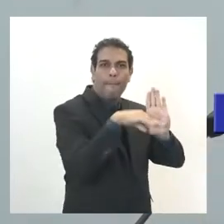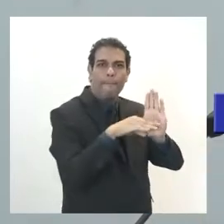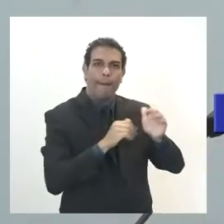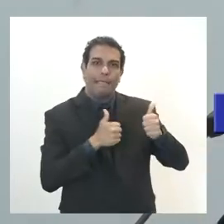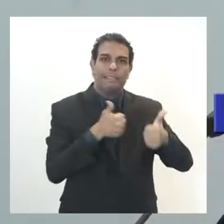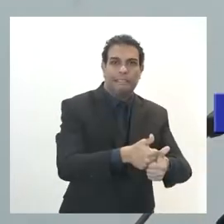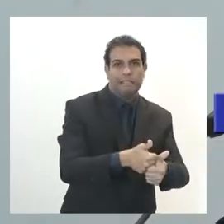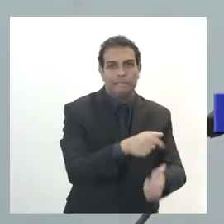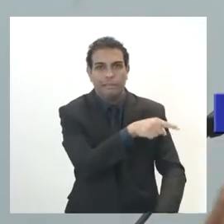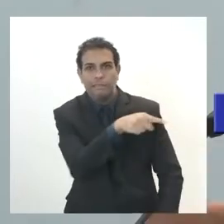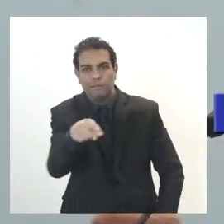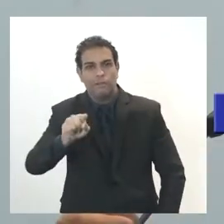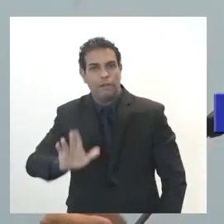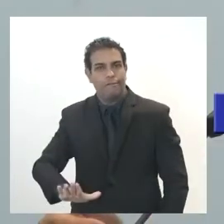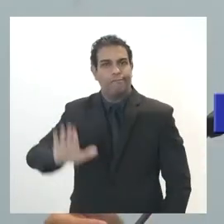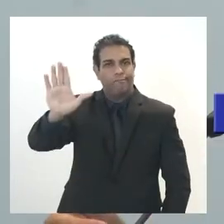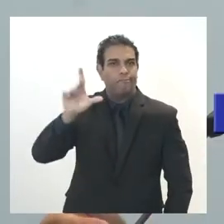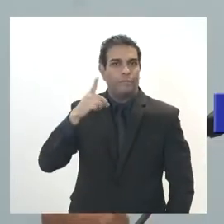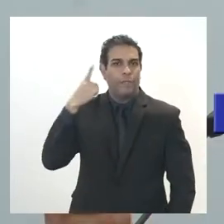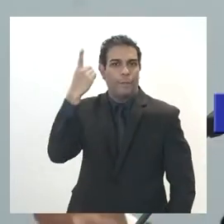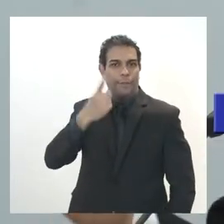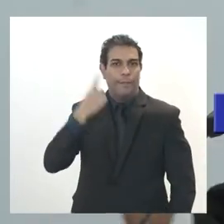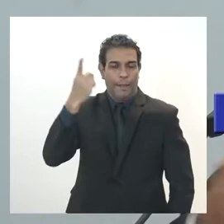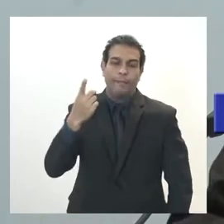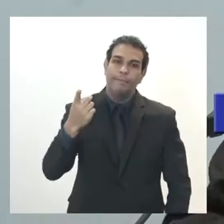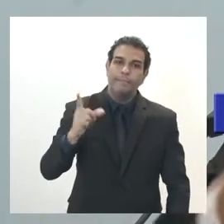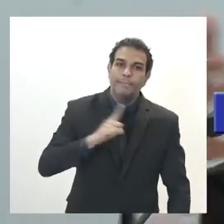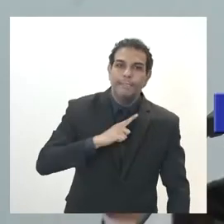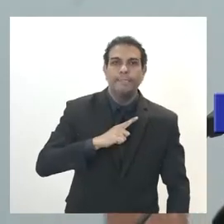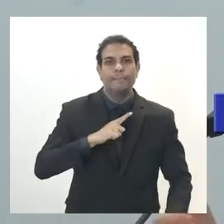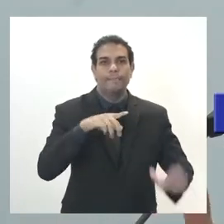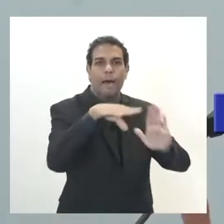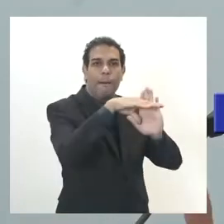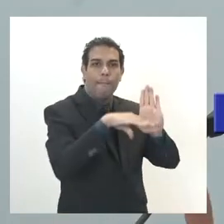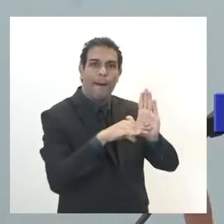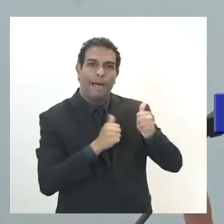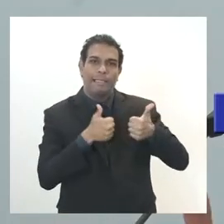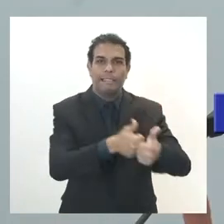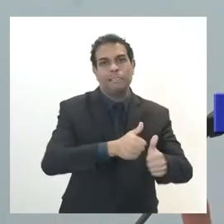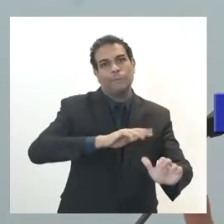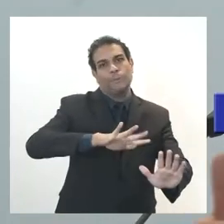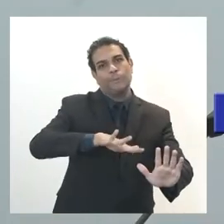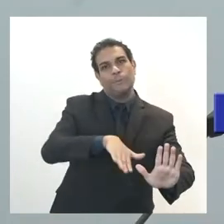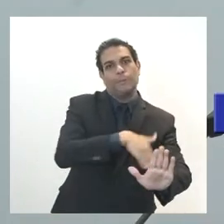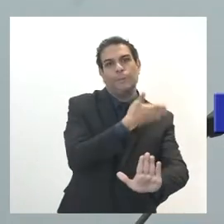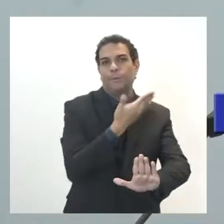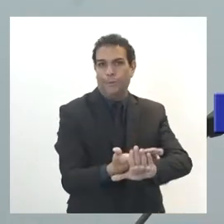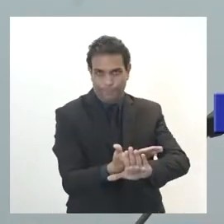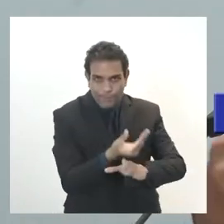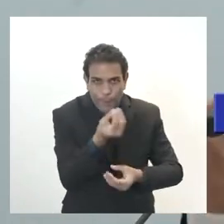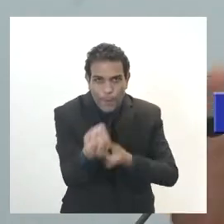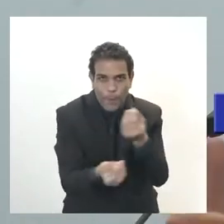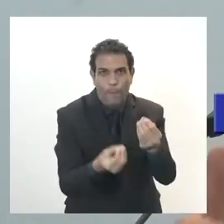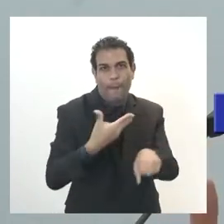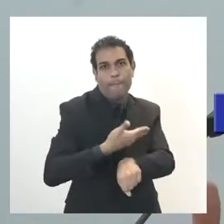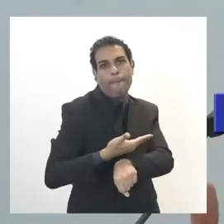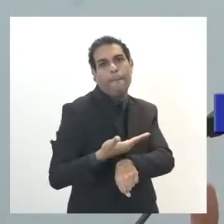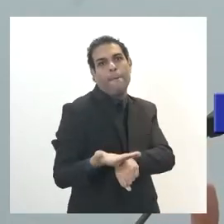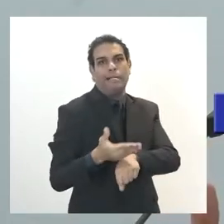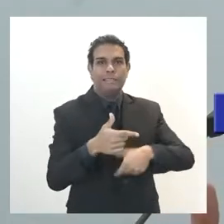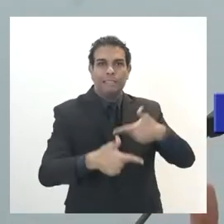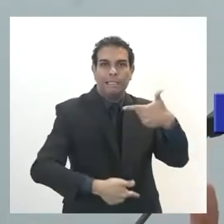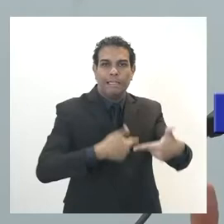o que exerce mandato o comprar não tem uma vida completamente atormentada